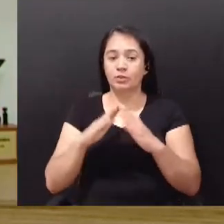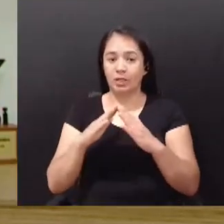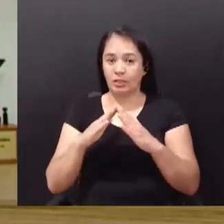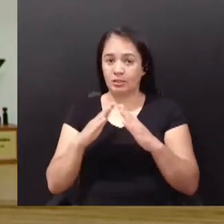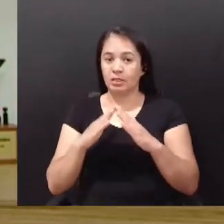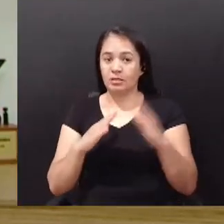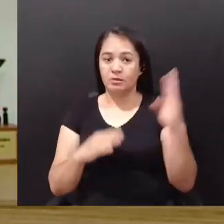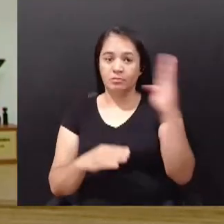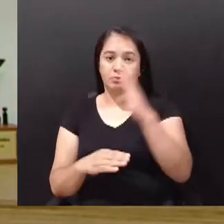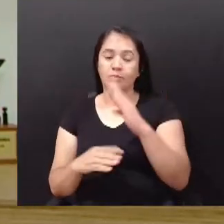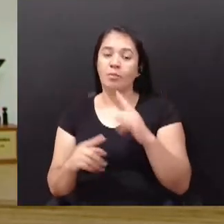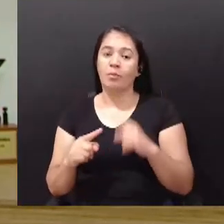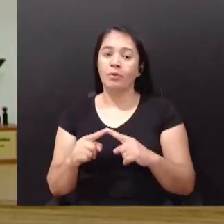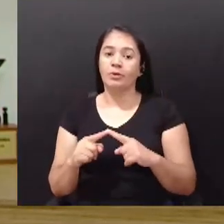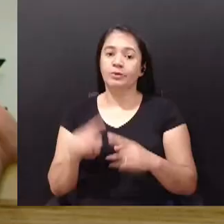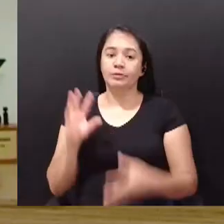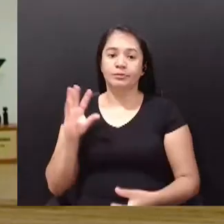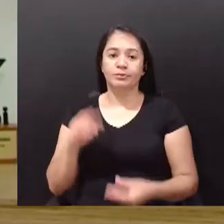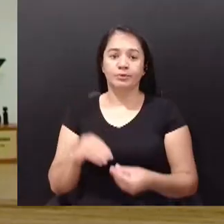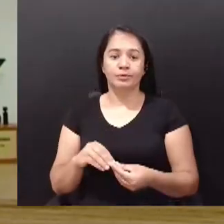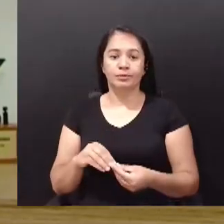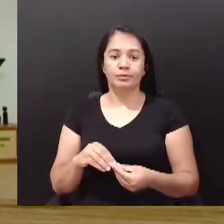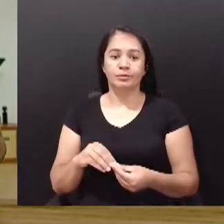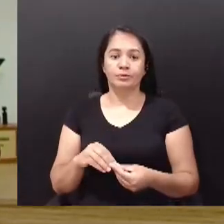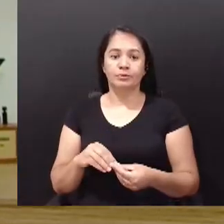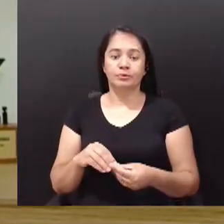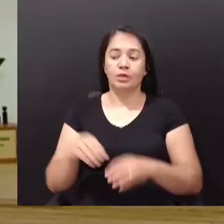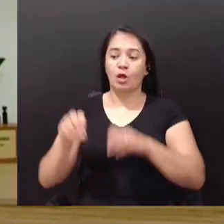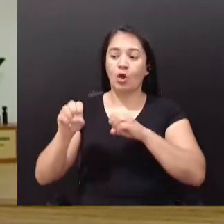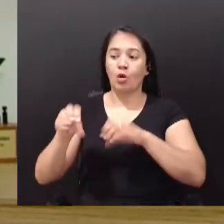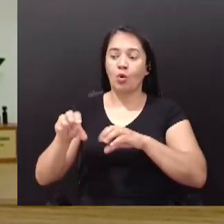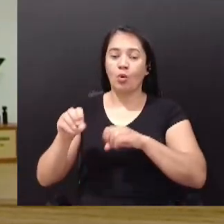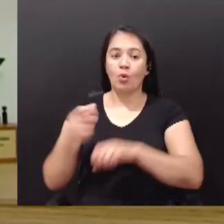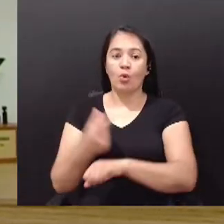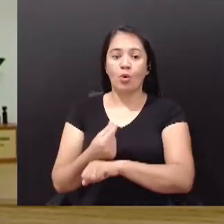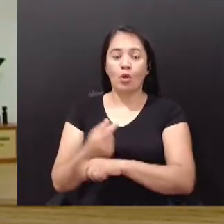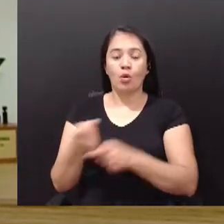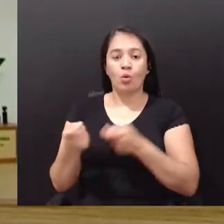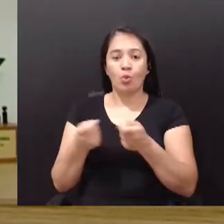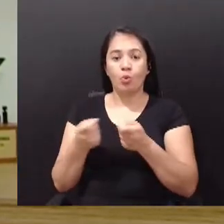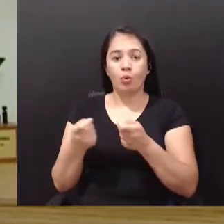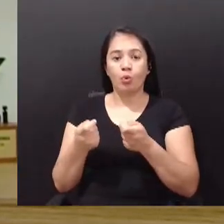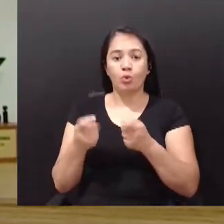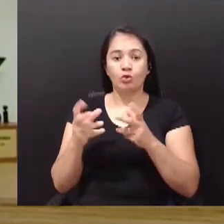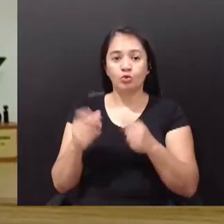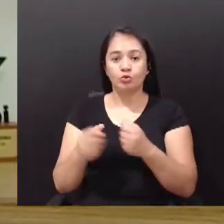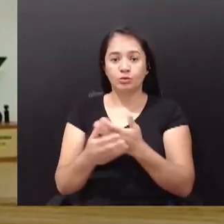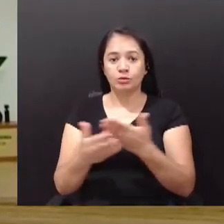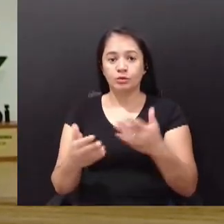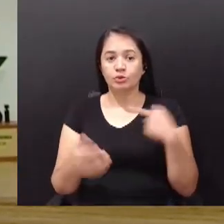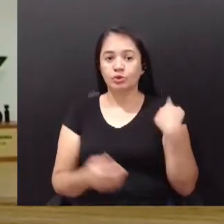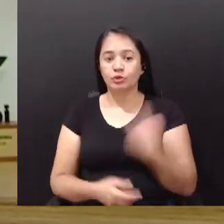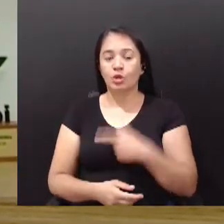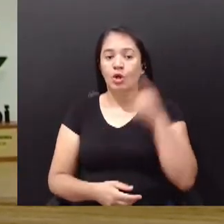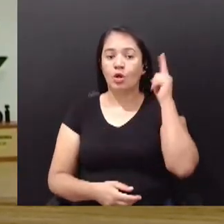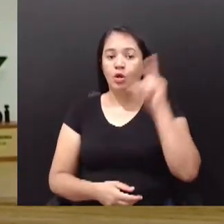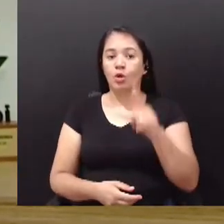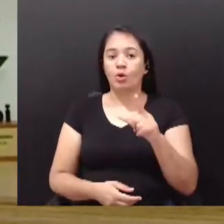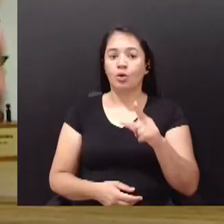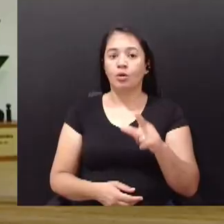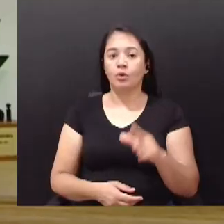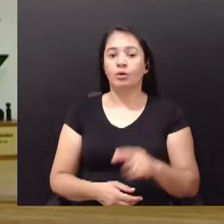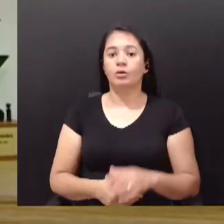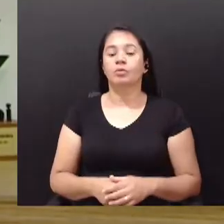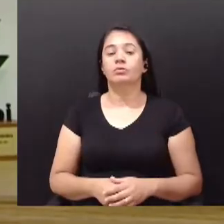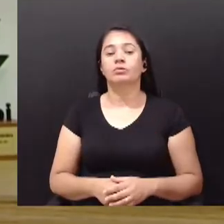educação financeira, com controle daquilo que entra e daquilo que sai, a gente consegue evitar problema no casamento, evitar problema de pais e filhos,